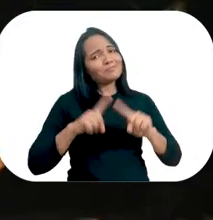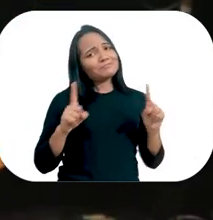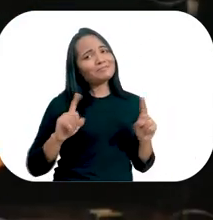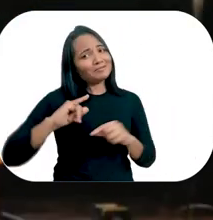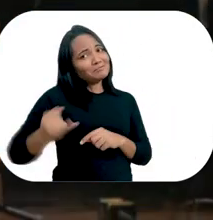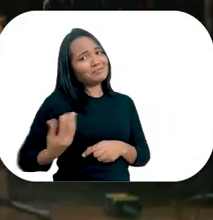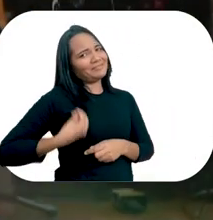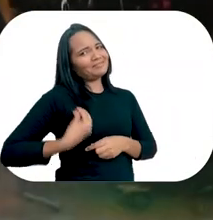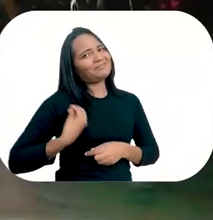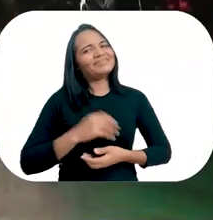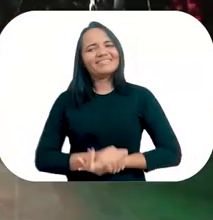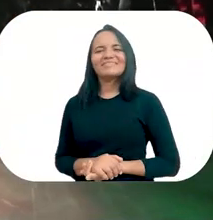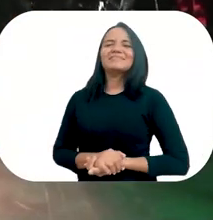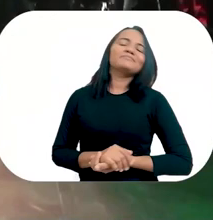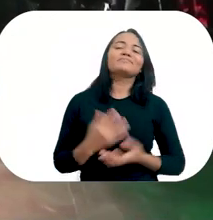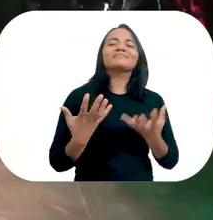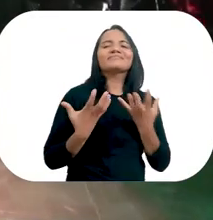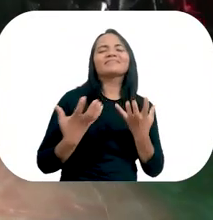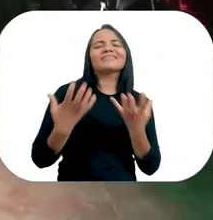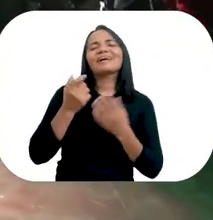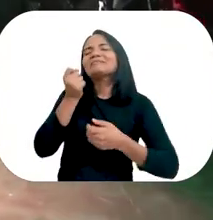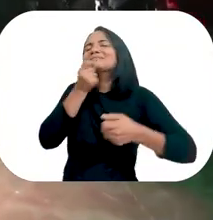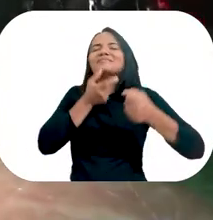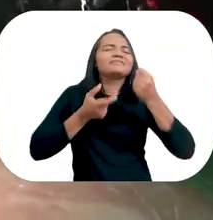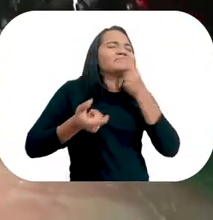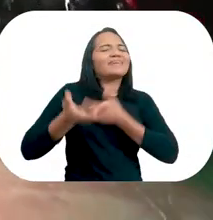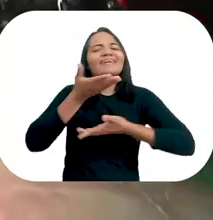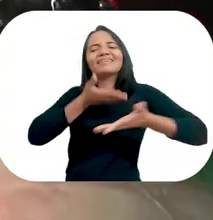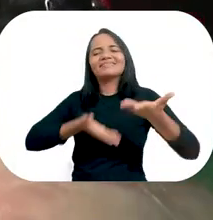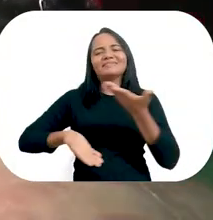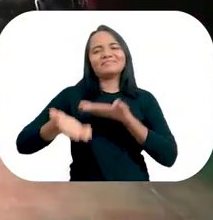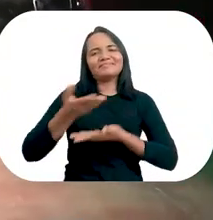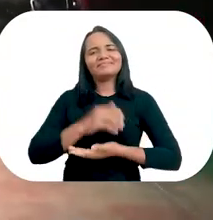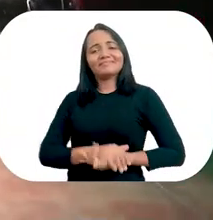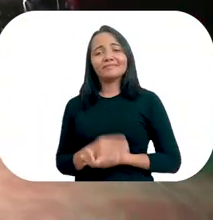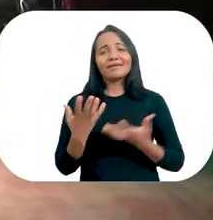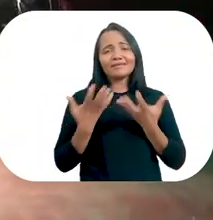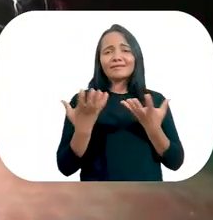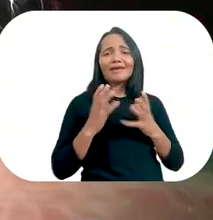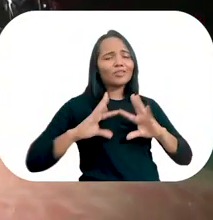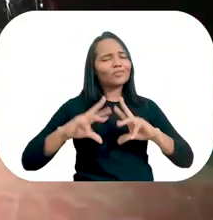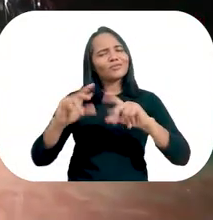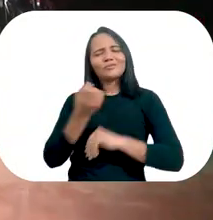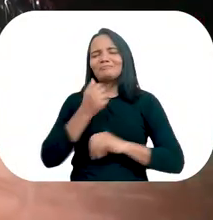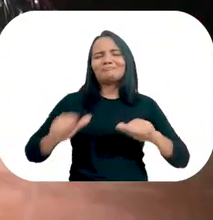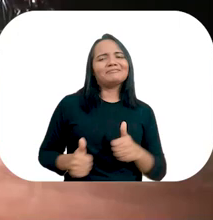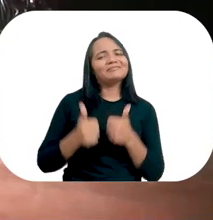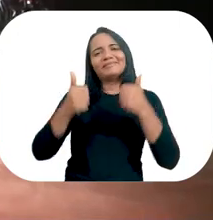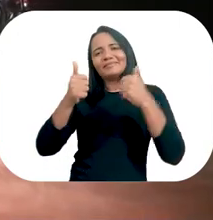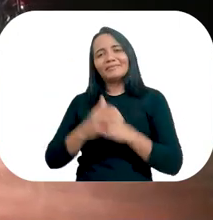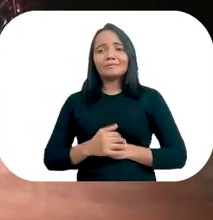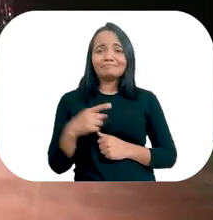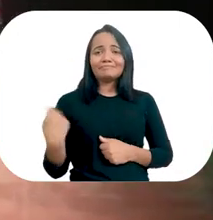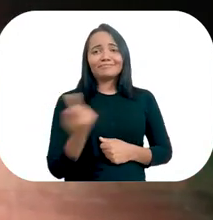a gente quer valer o nosso humor, a gente quer do bom e do melhor,